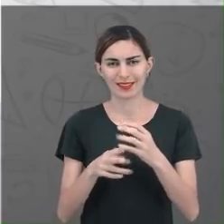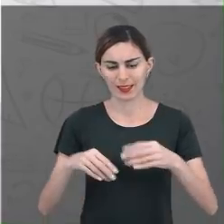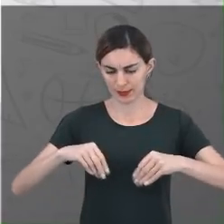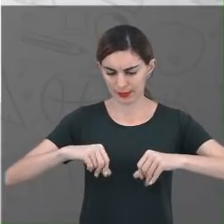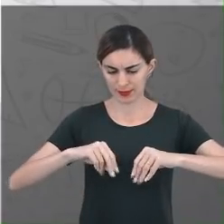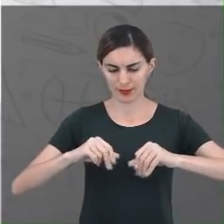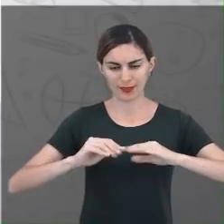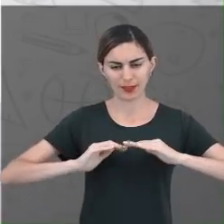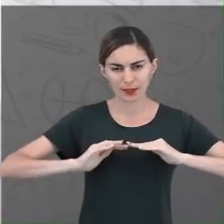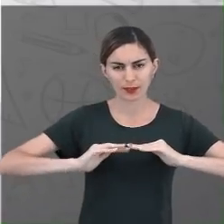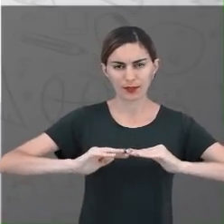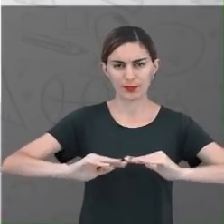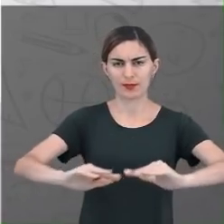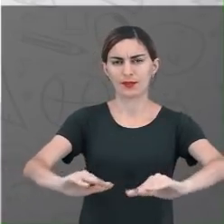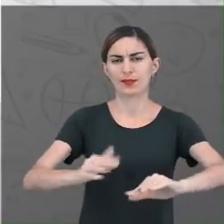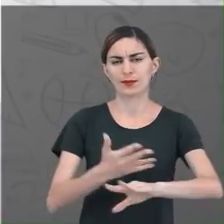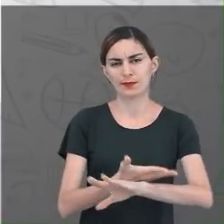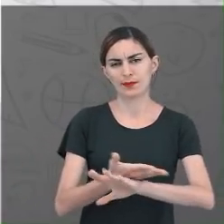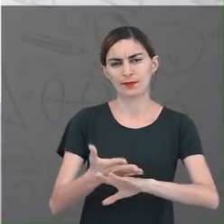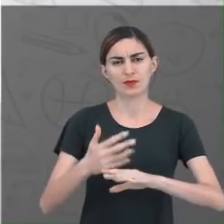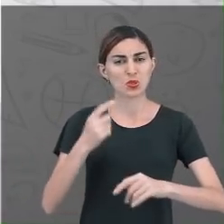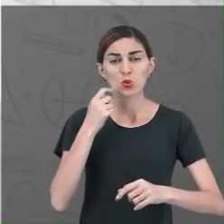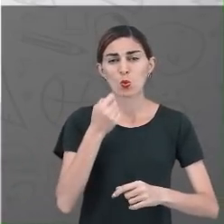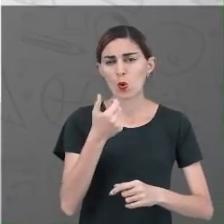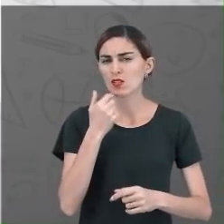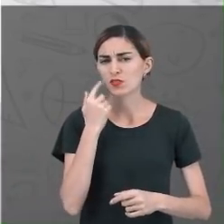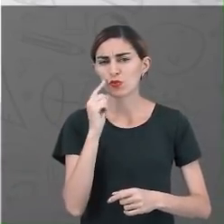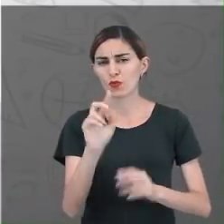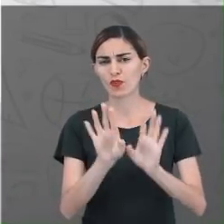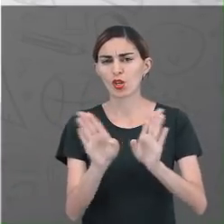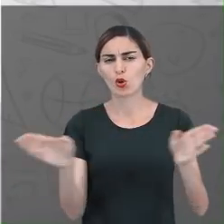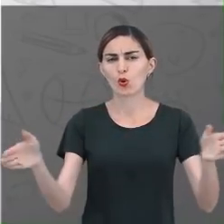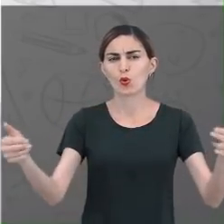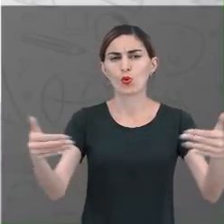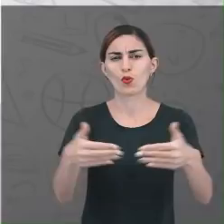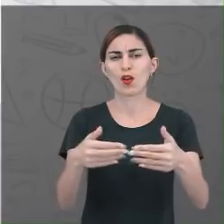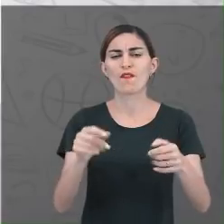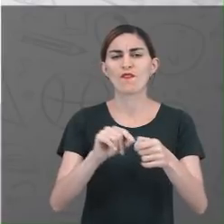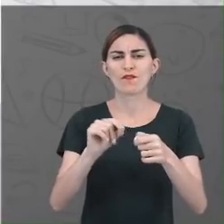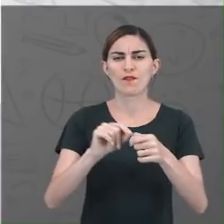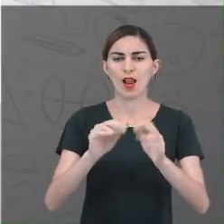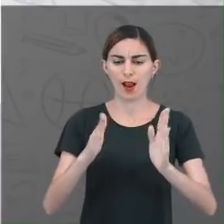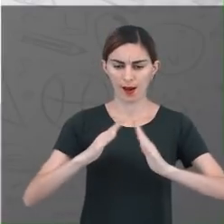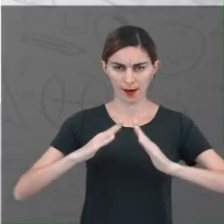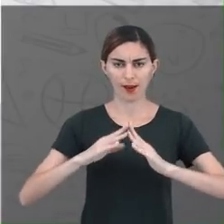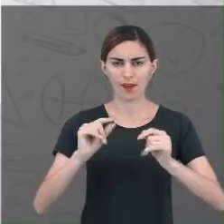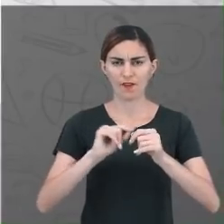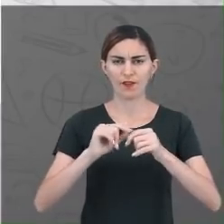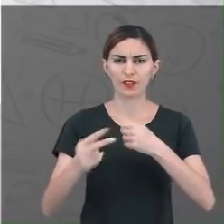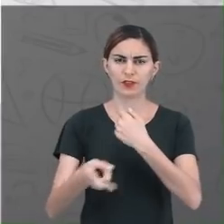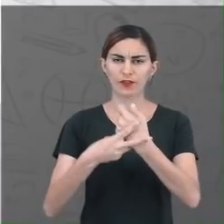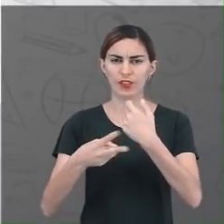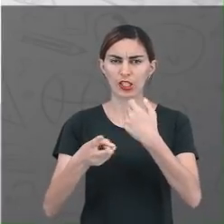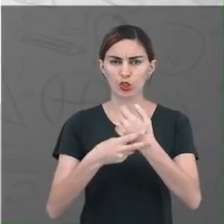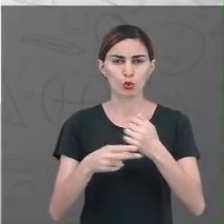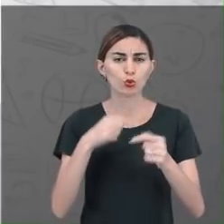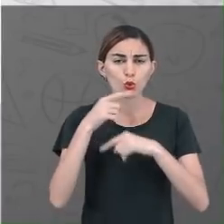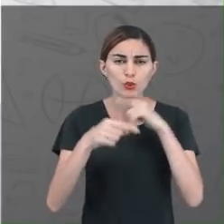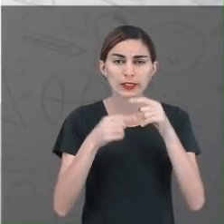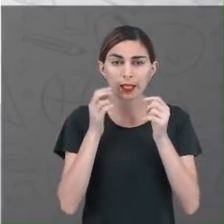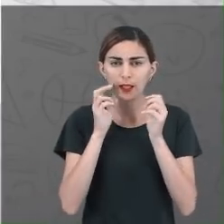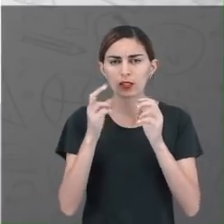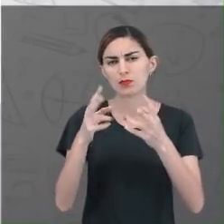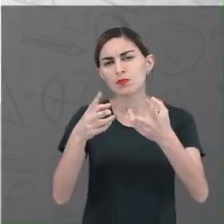está inserida, a gente quase não vê esse fechamento é feito em vidro, né? Eu vou destacar agora aqui com o mouse, aqui por